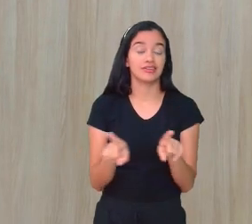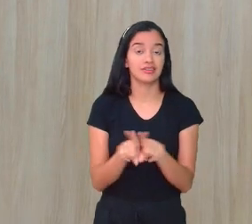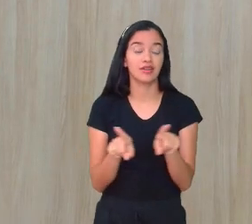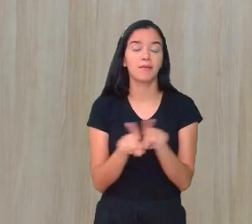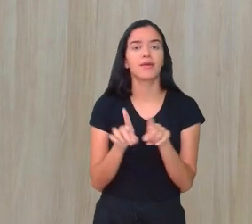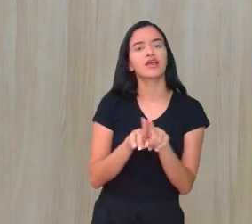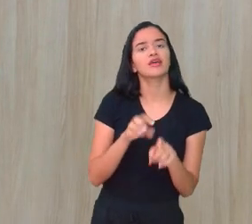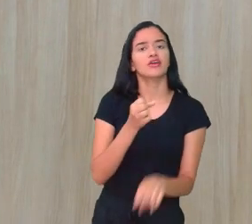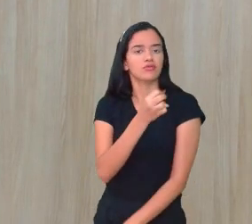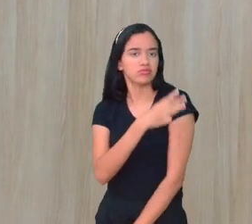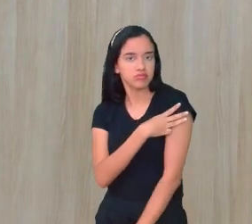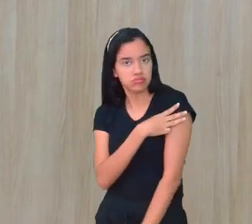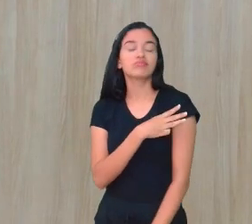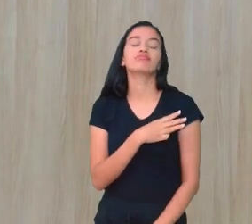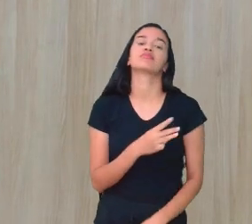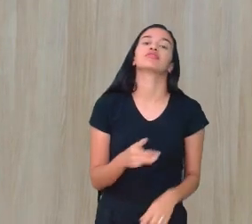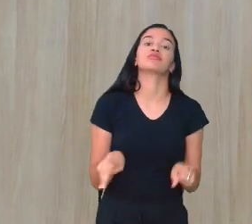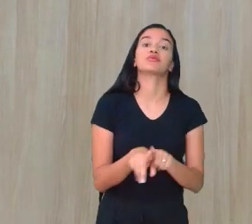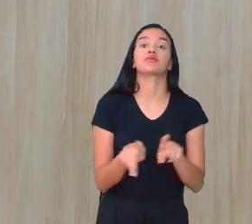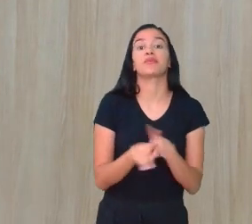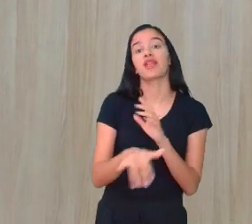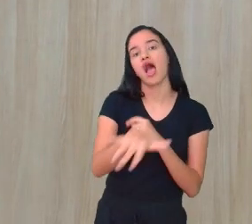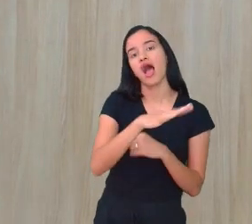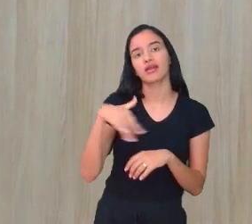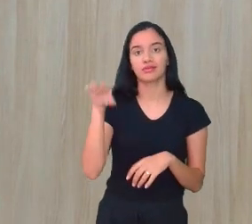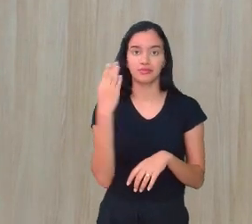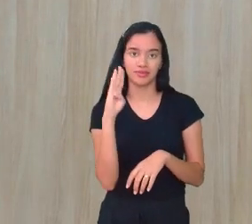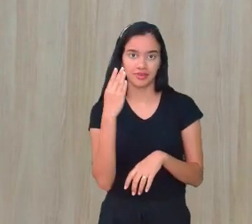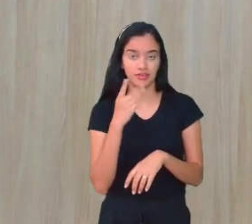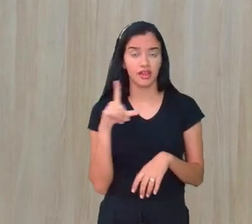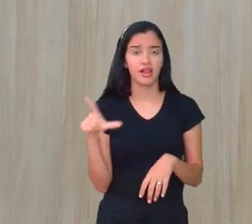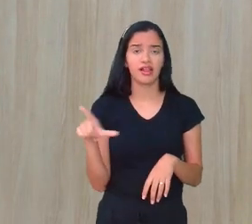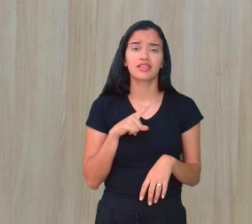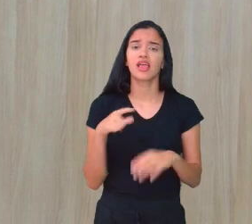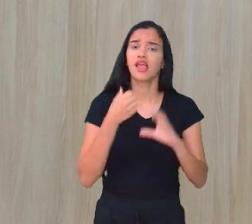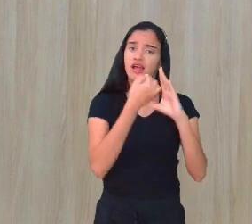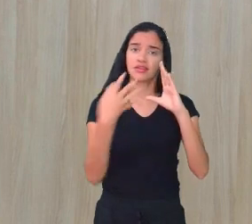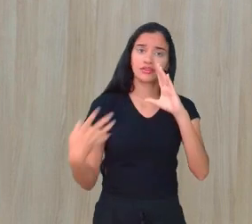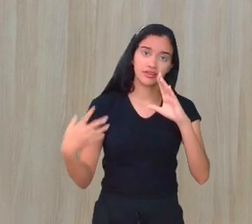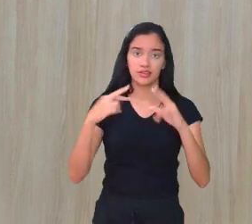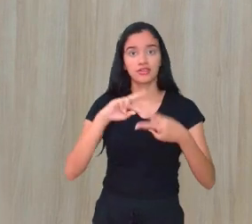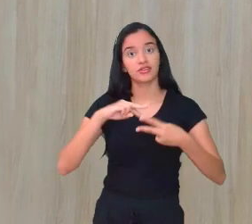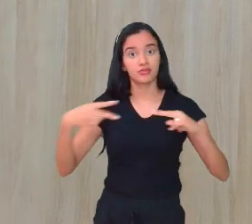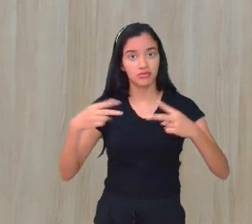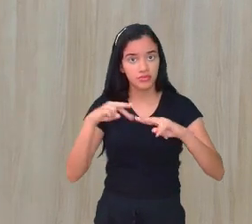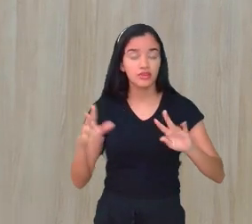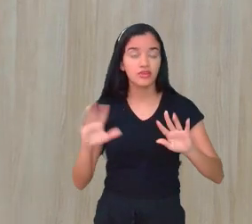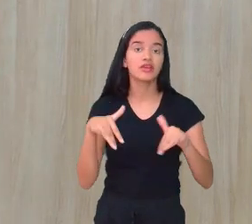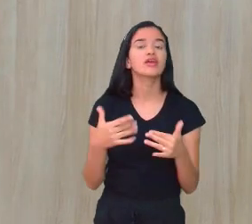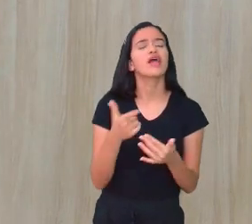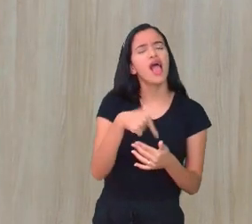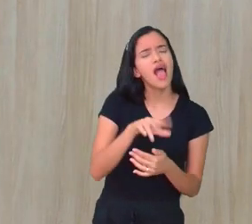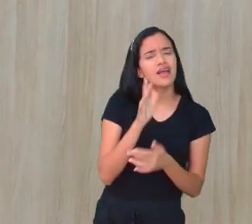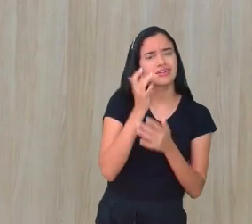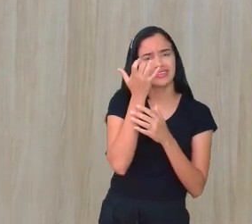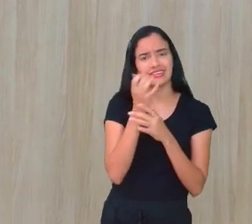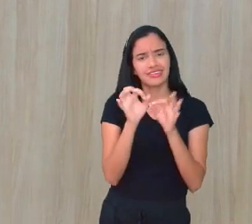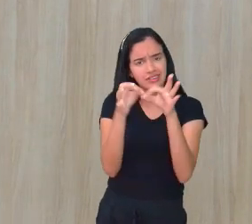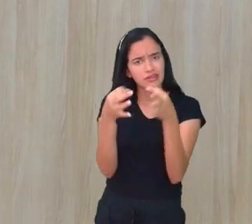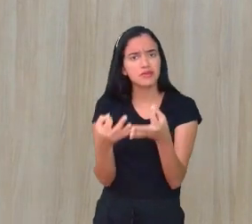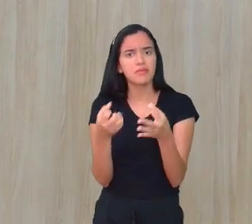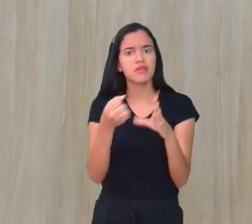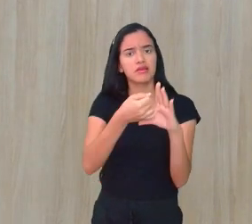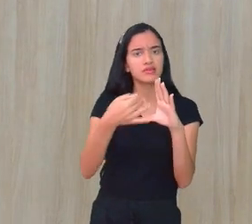com a parte da biologia. Então, a gente tem essas características genéticas, que de uma forma bem simples, são